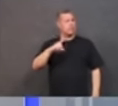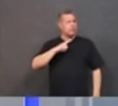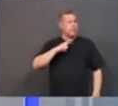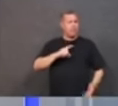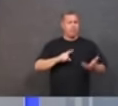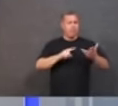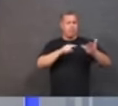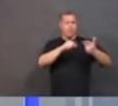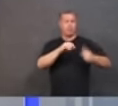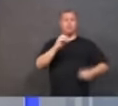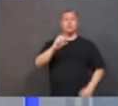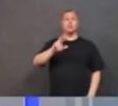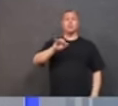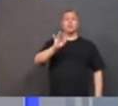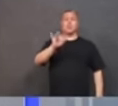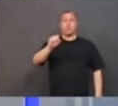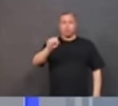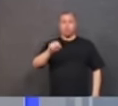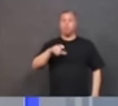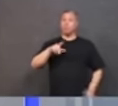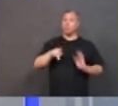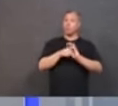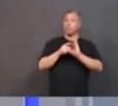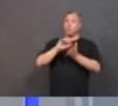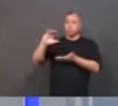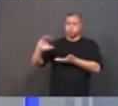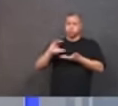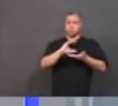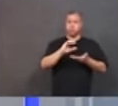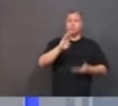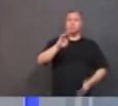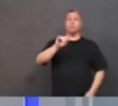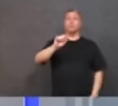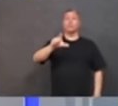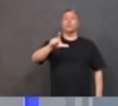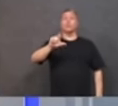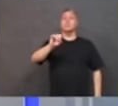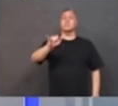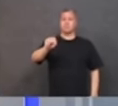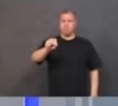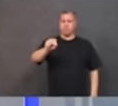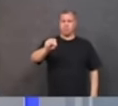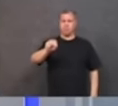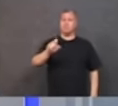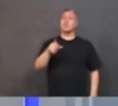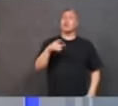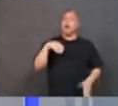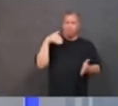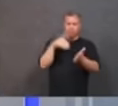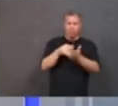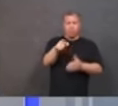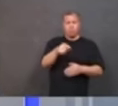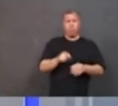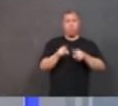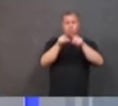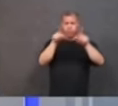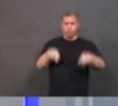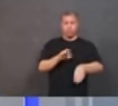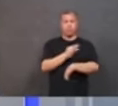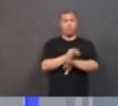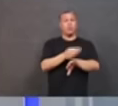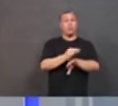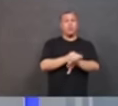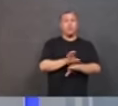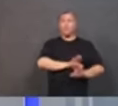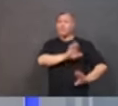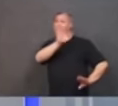uma reserva de bolsa, uma reserva técnica de entrega de bolsa, inclusive para os nossos técnicos, né, para evitar que os nossos técnicos tenham de viajar para